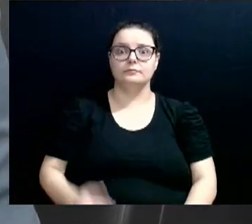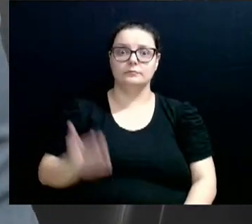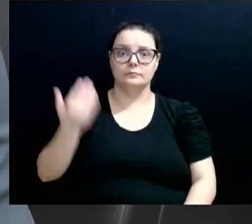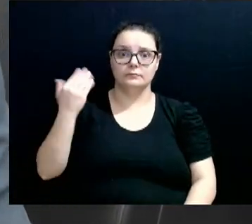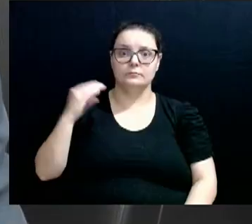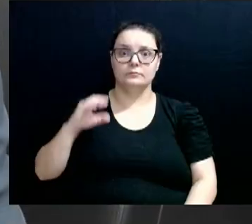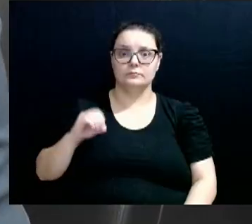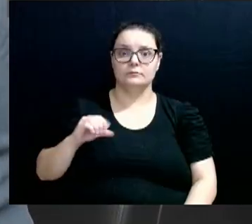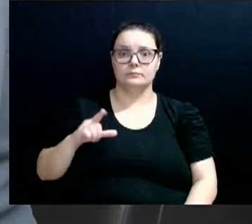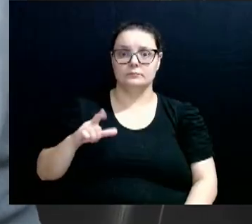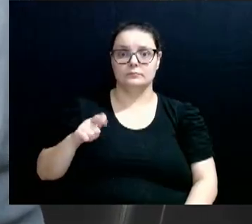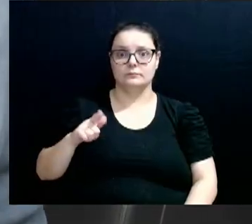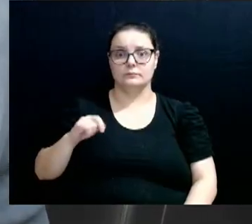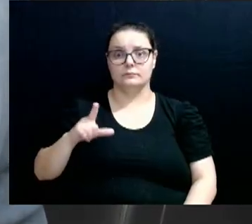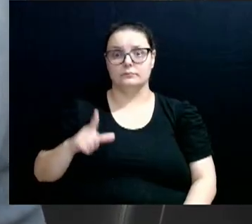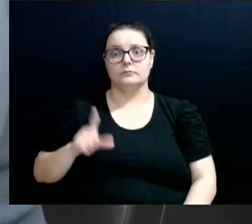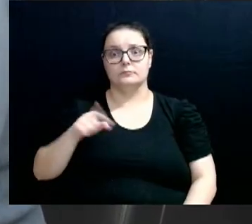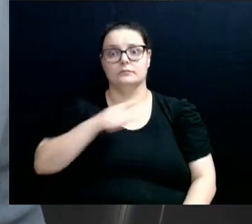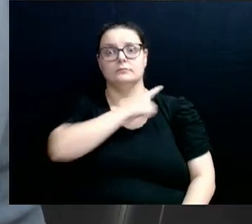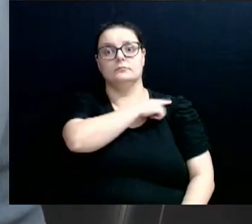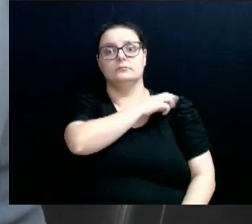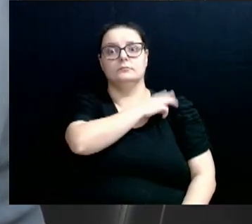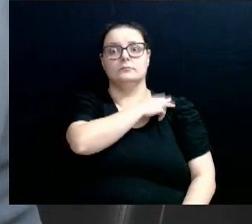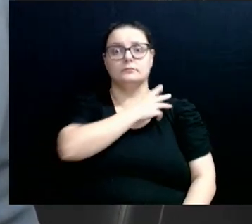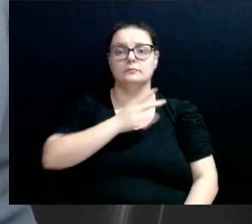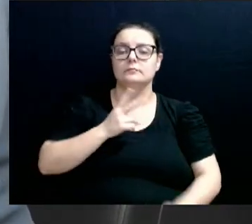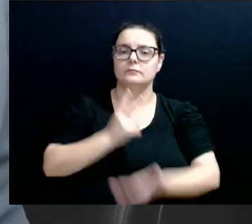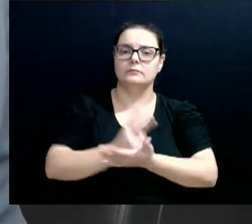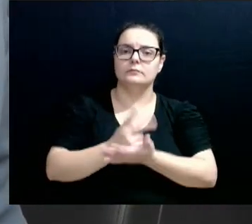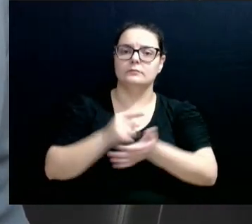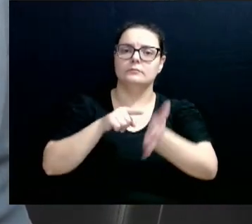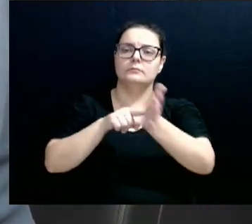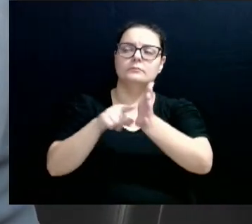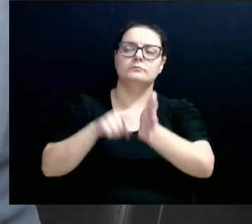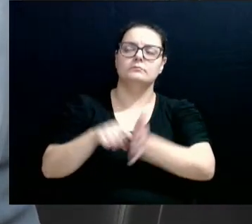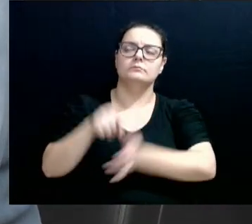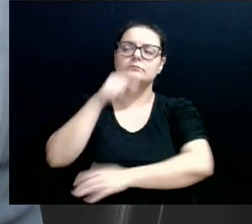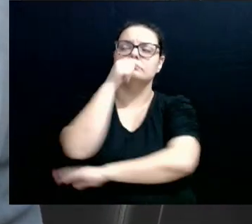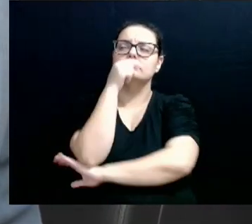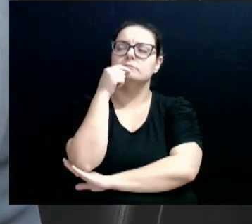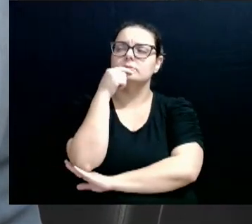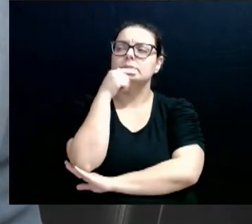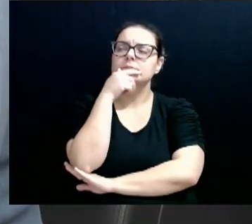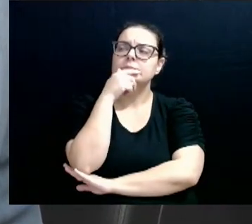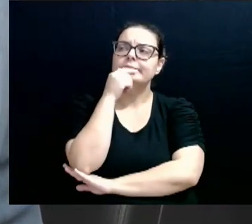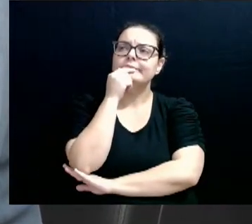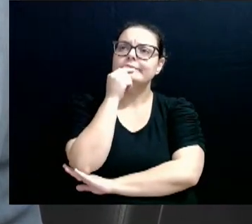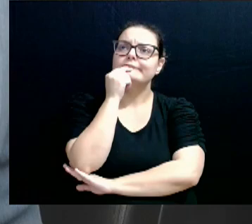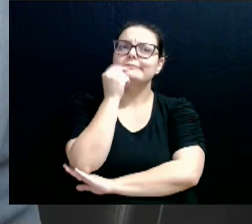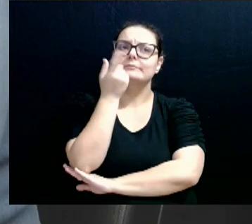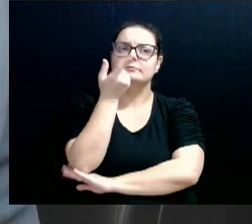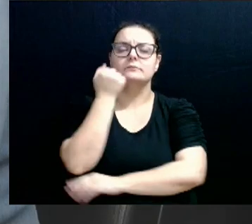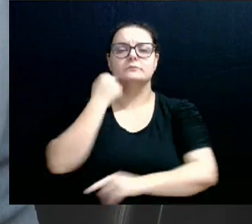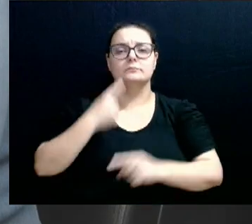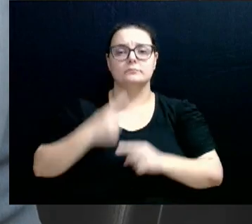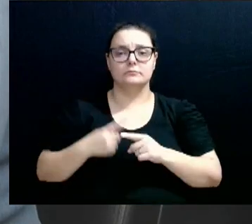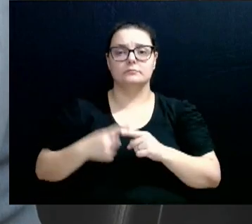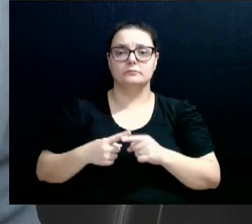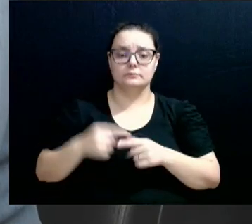hoje. Então sempre ficava essas perguntas, né? Porque tem também esse componente